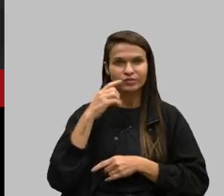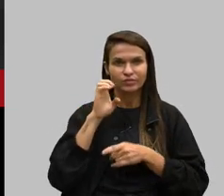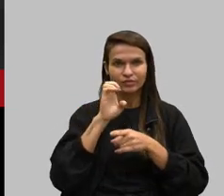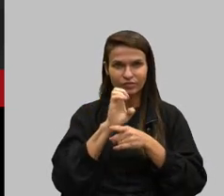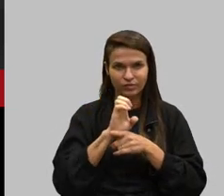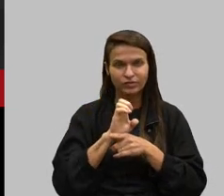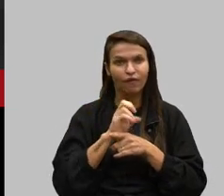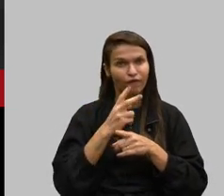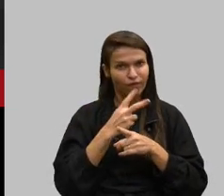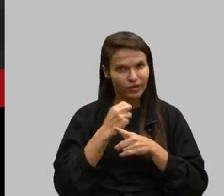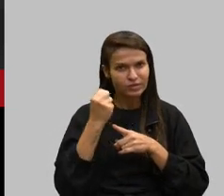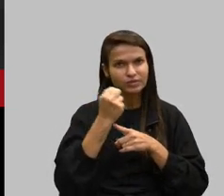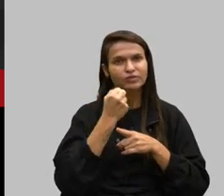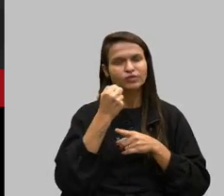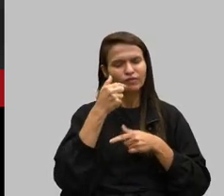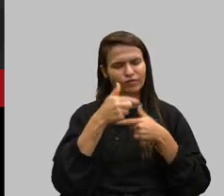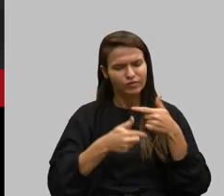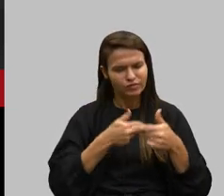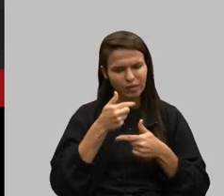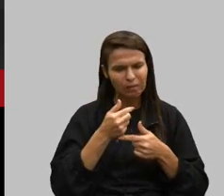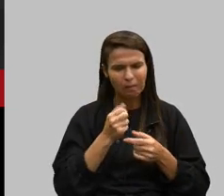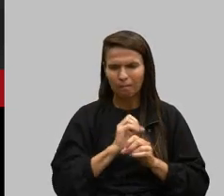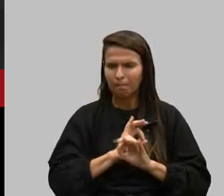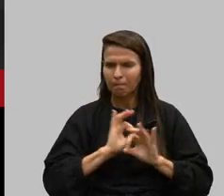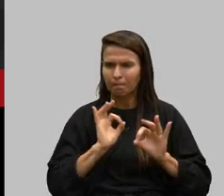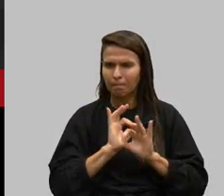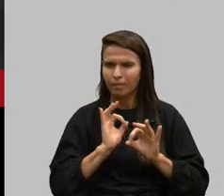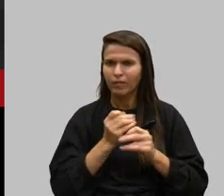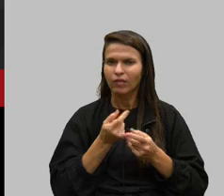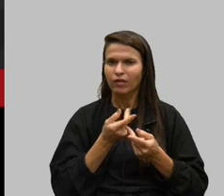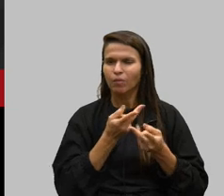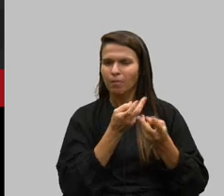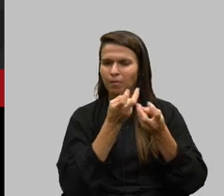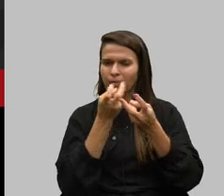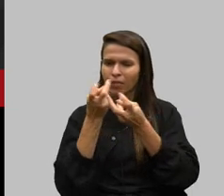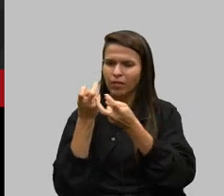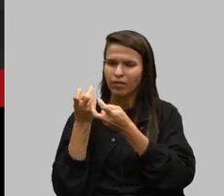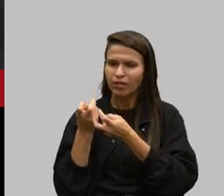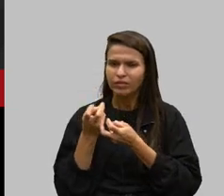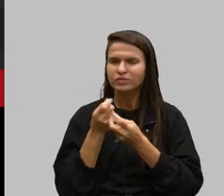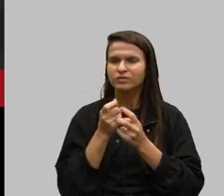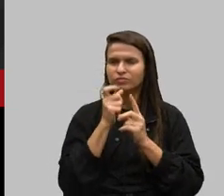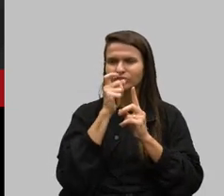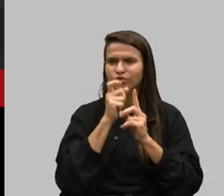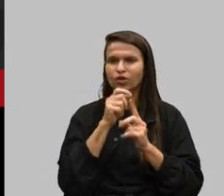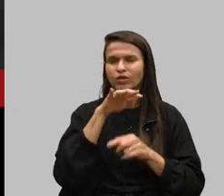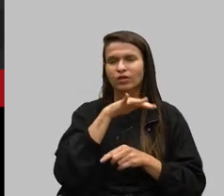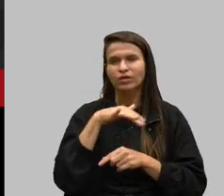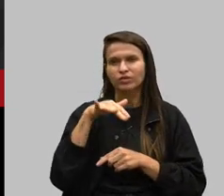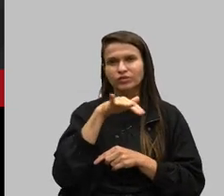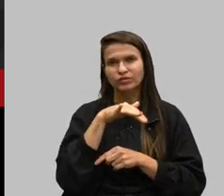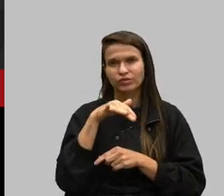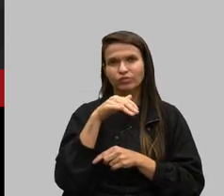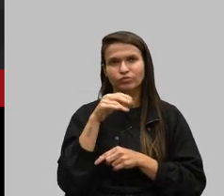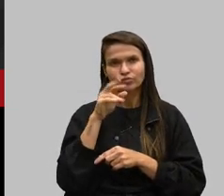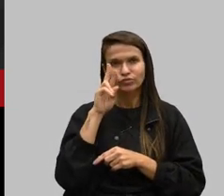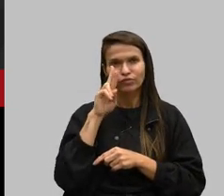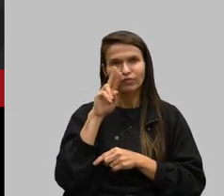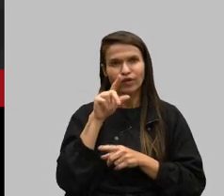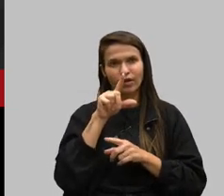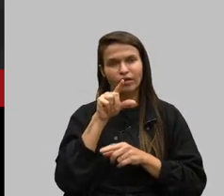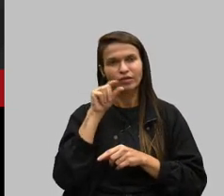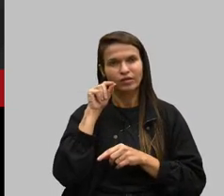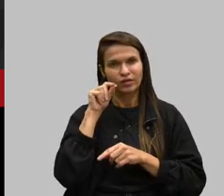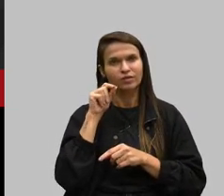Fantástico por onde eu ando escuto falar de vossa excelência do trabalho que vem fazendo sobretudo na região da qual o senhor foi eleito então em primeiro